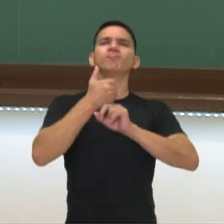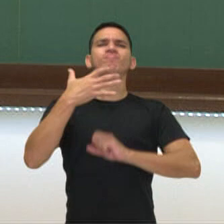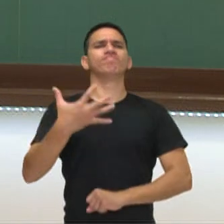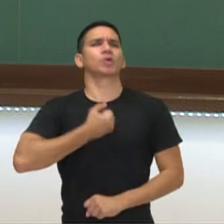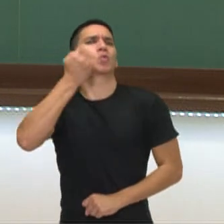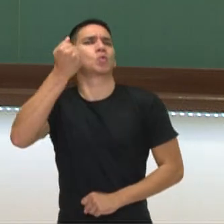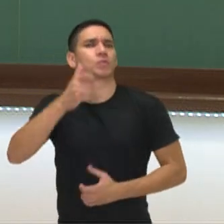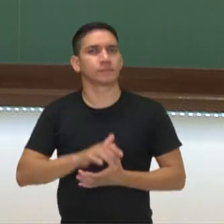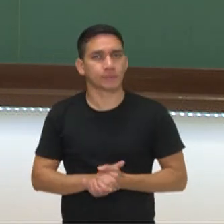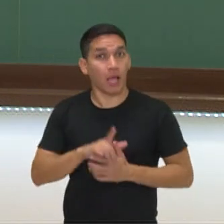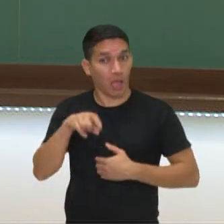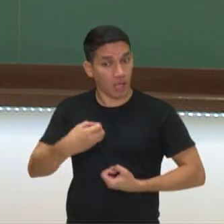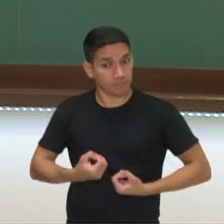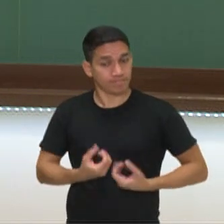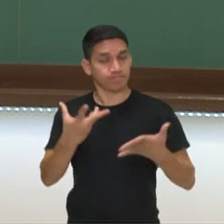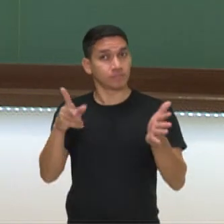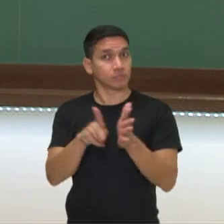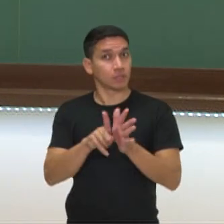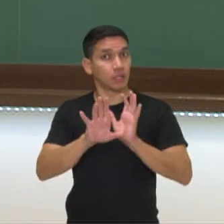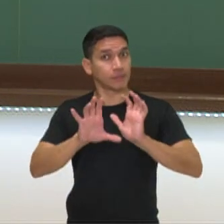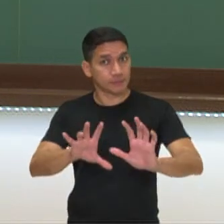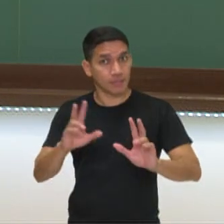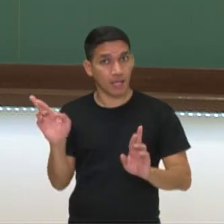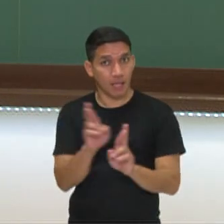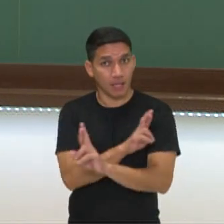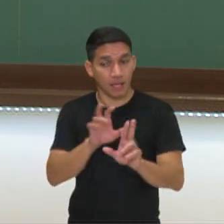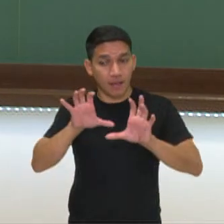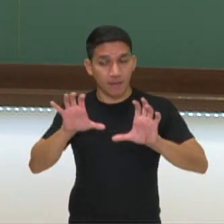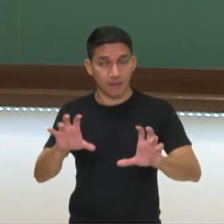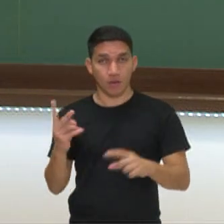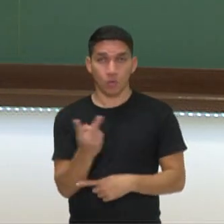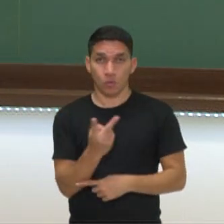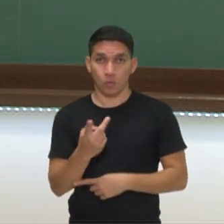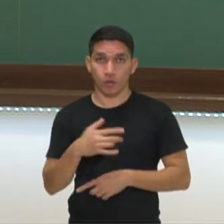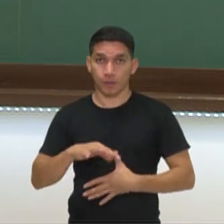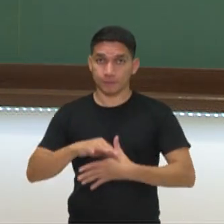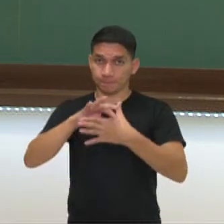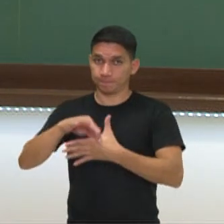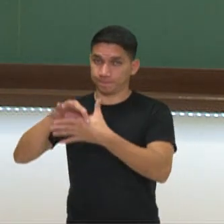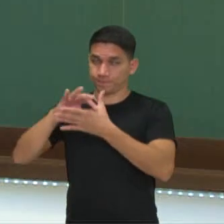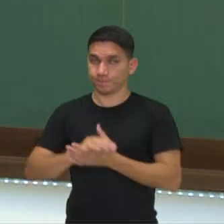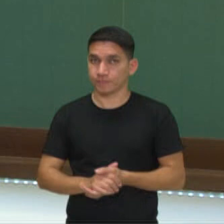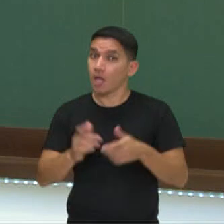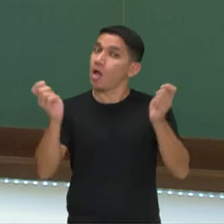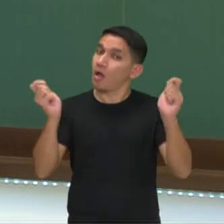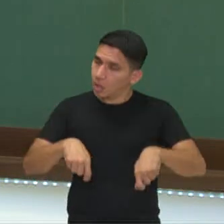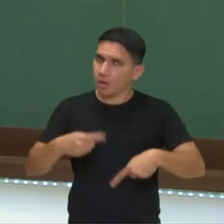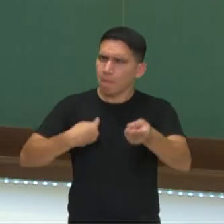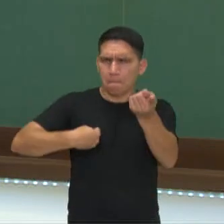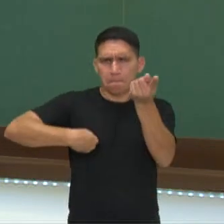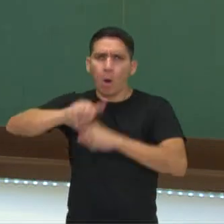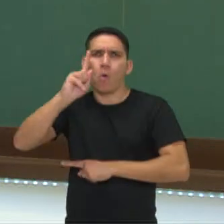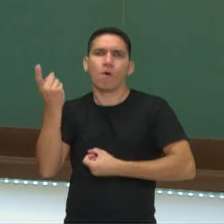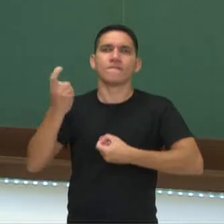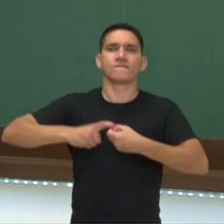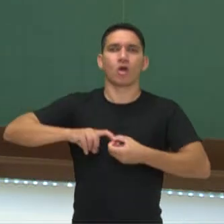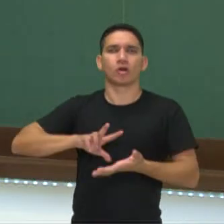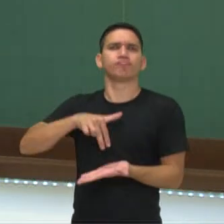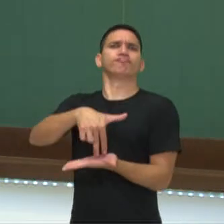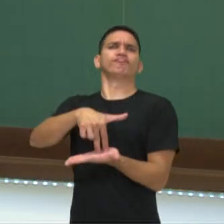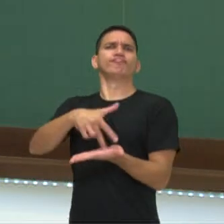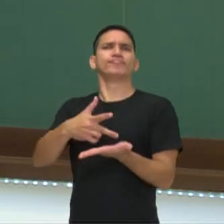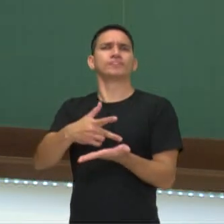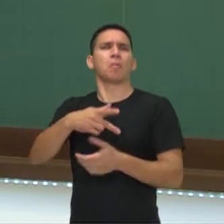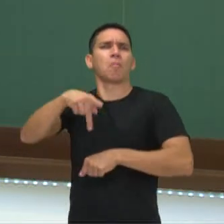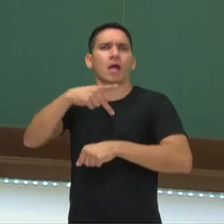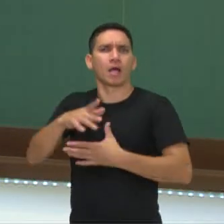salvadores. Essa é uma grande expressão de relação a eles. Salvadores e capazes de reerguer suas nações, que sofreram